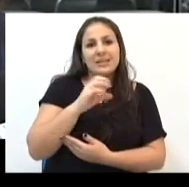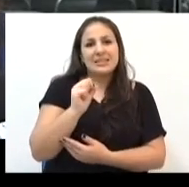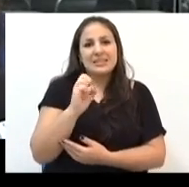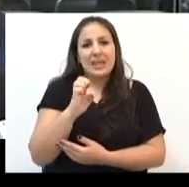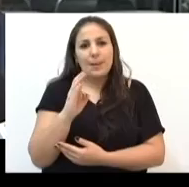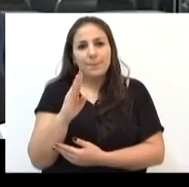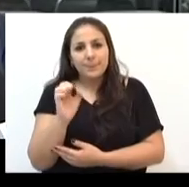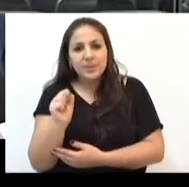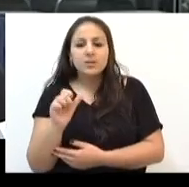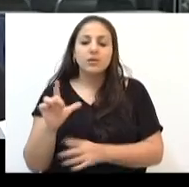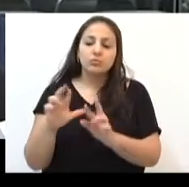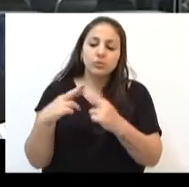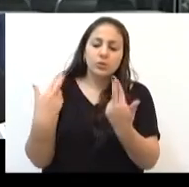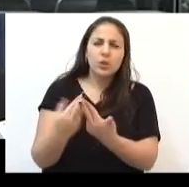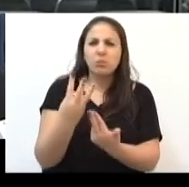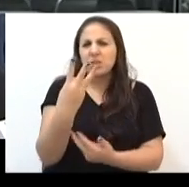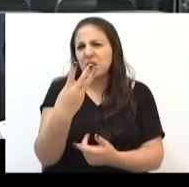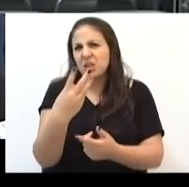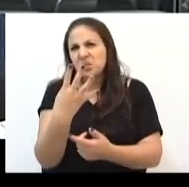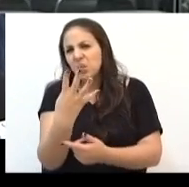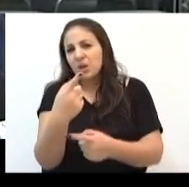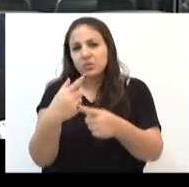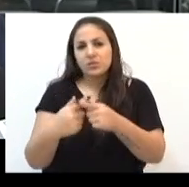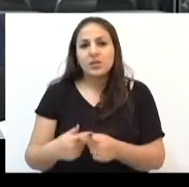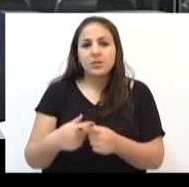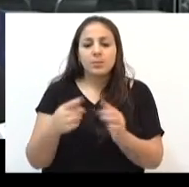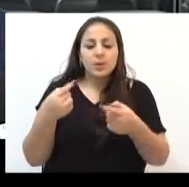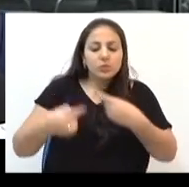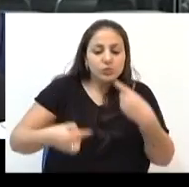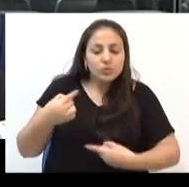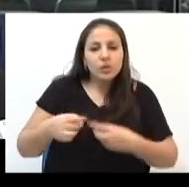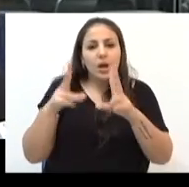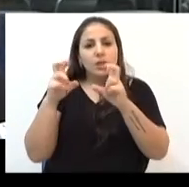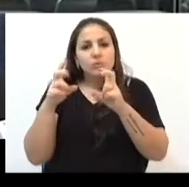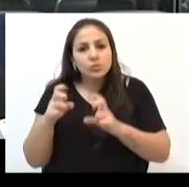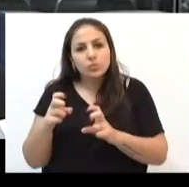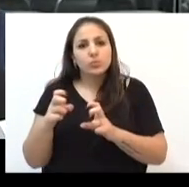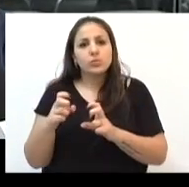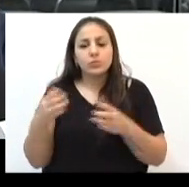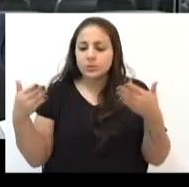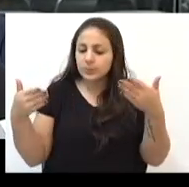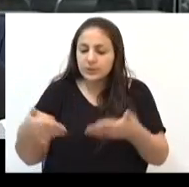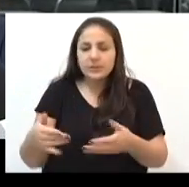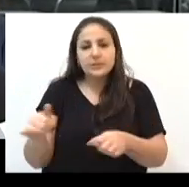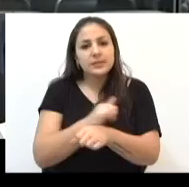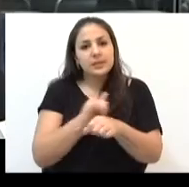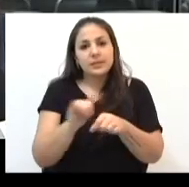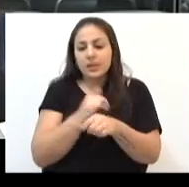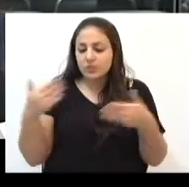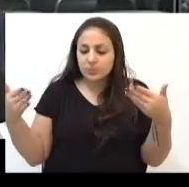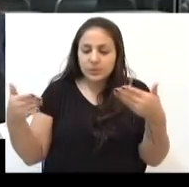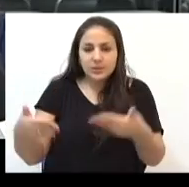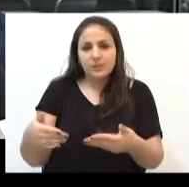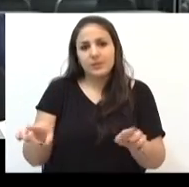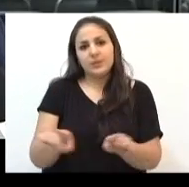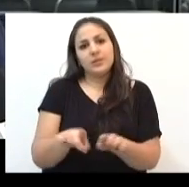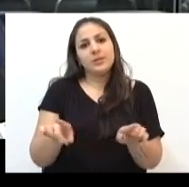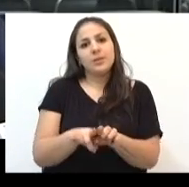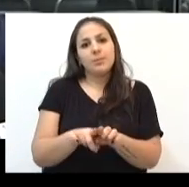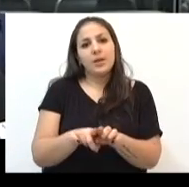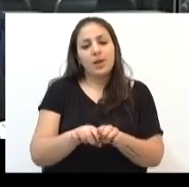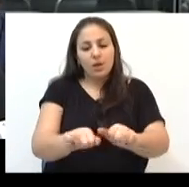3, 4 vezes para discutir pautas específicas, metas específicas, estratégias específicas. Então, assim, a